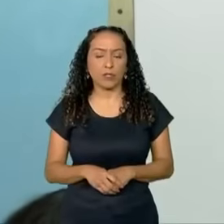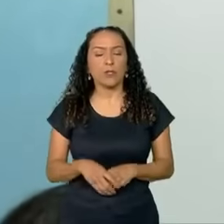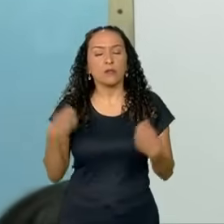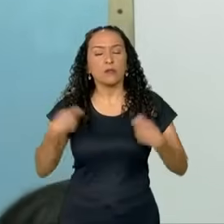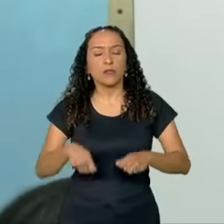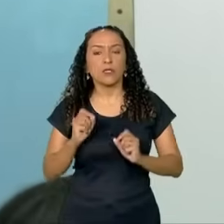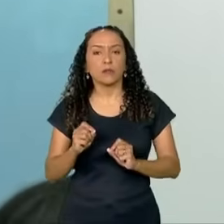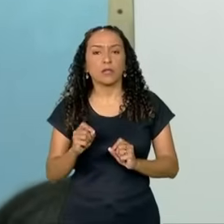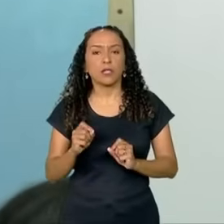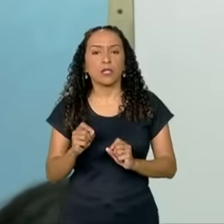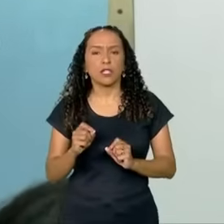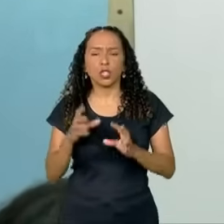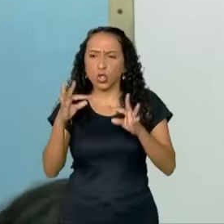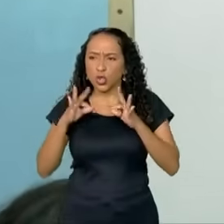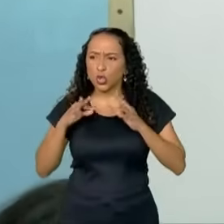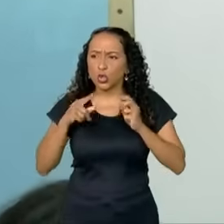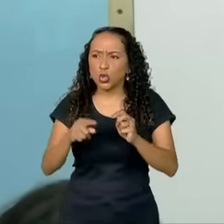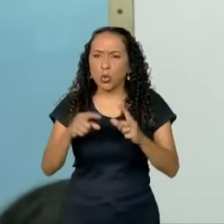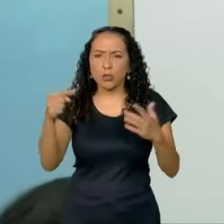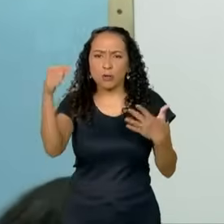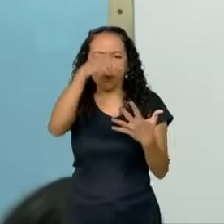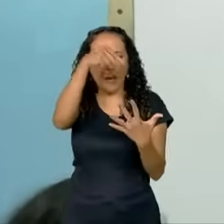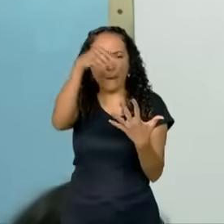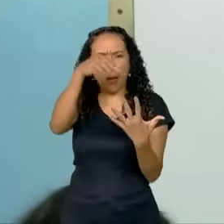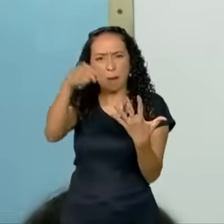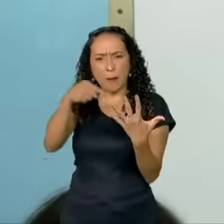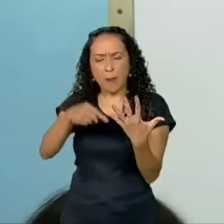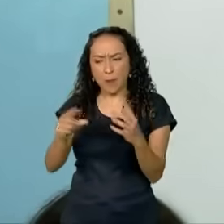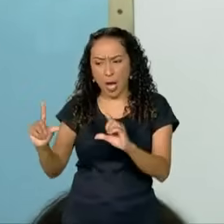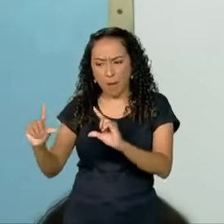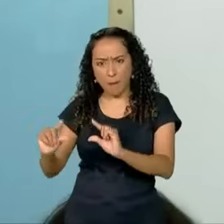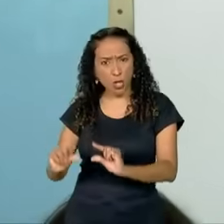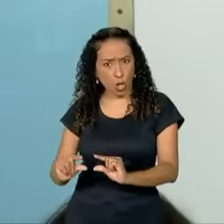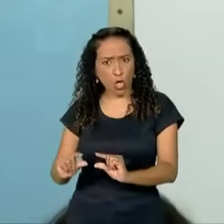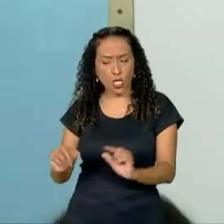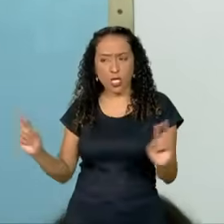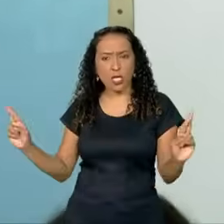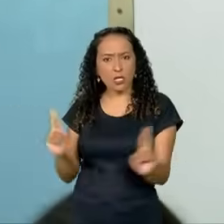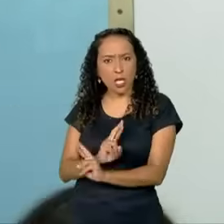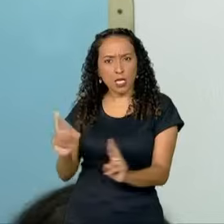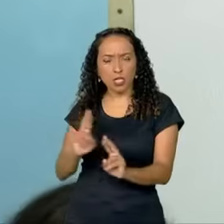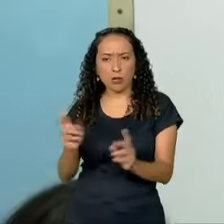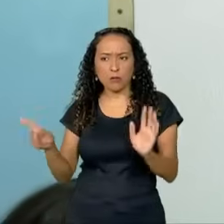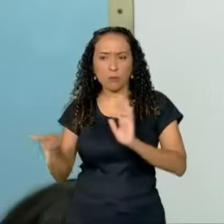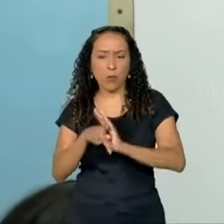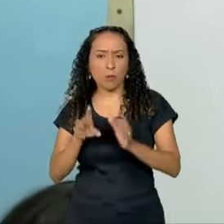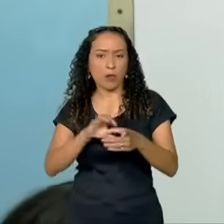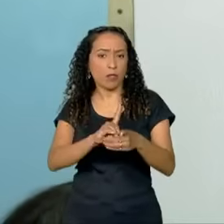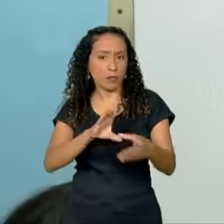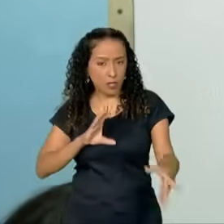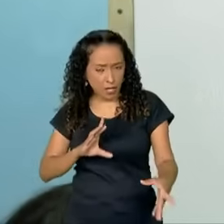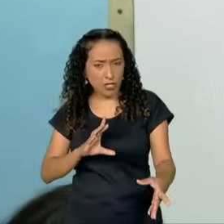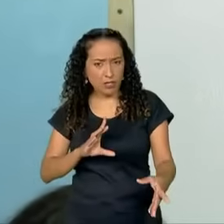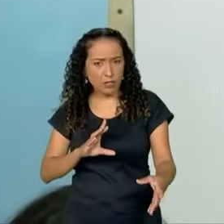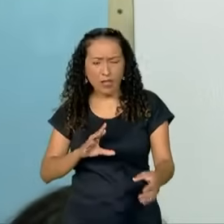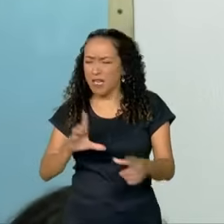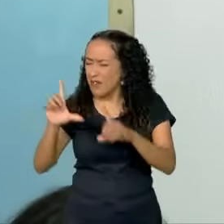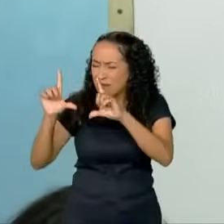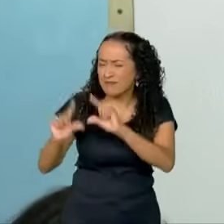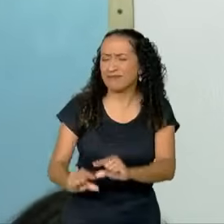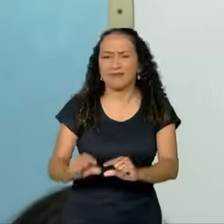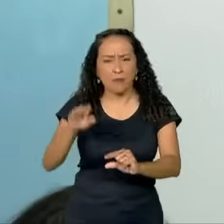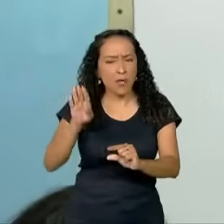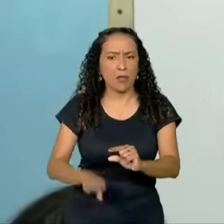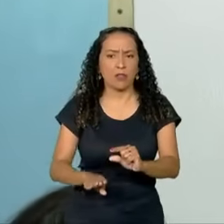colocar todas as questões menores das relações democráticas muito abaixo